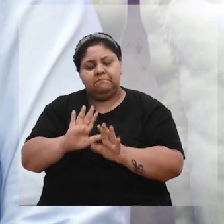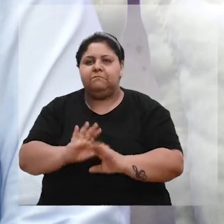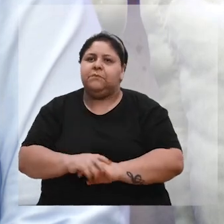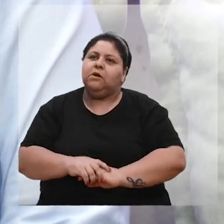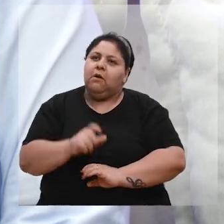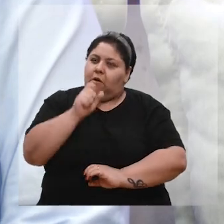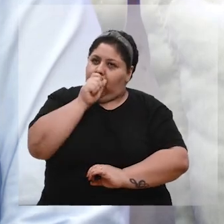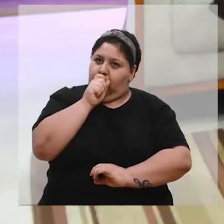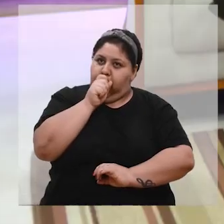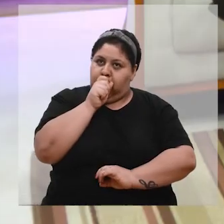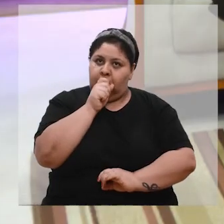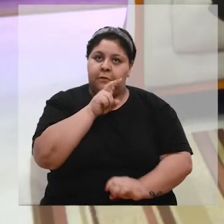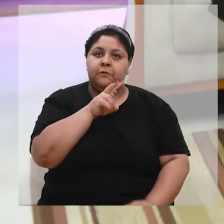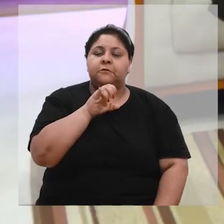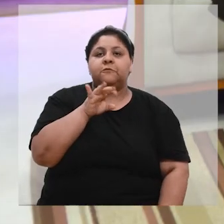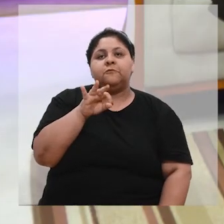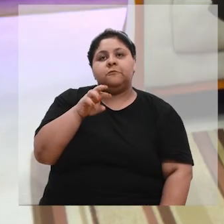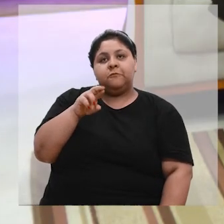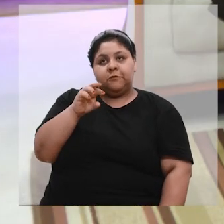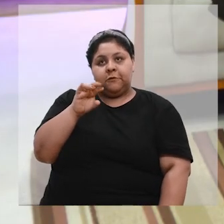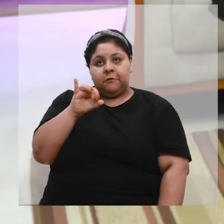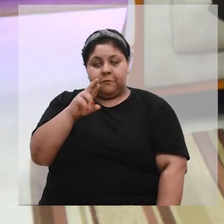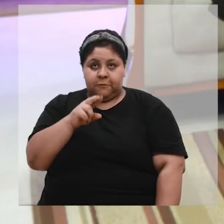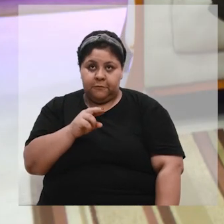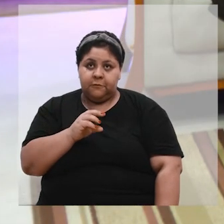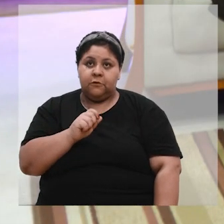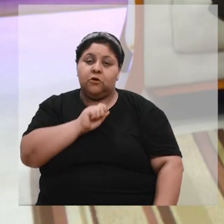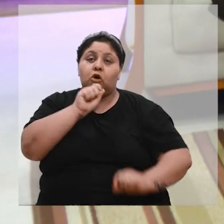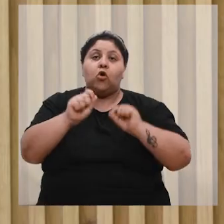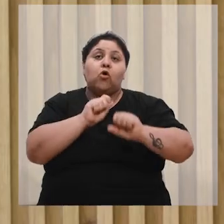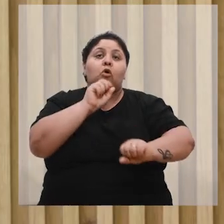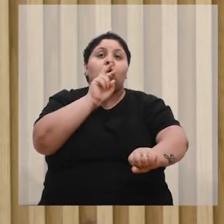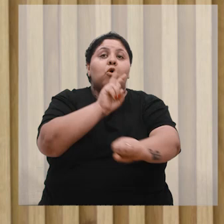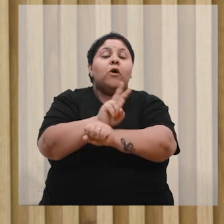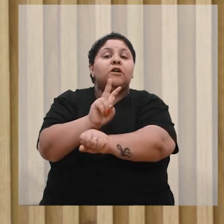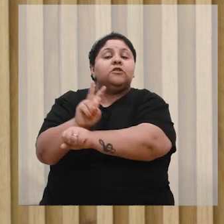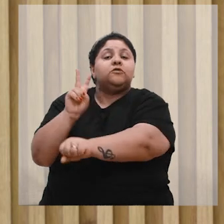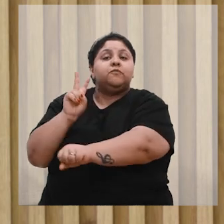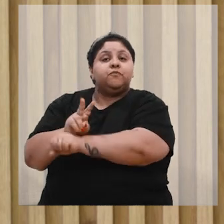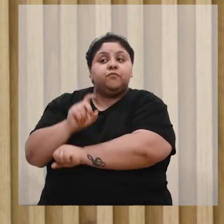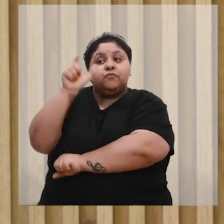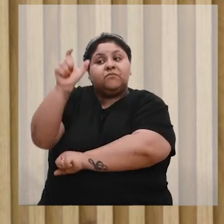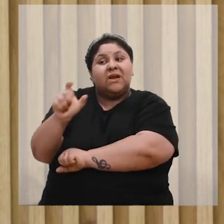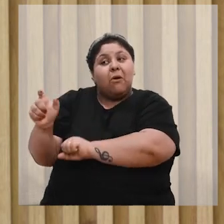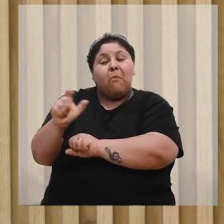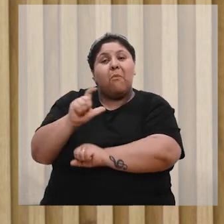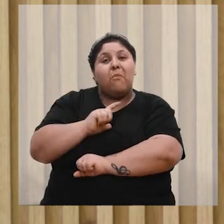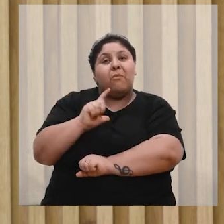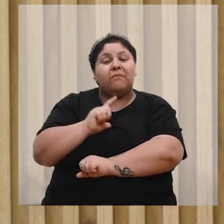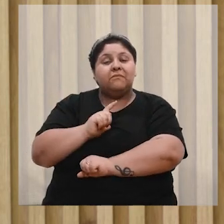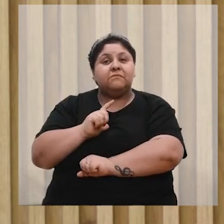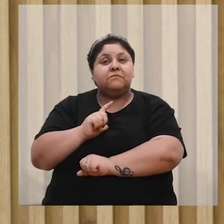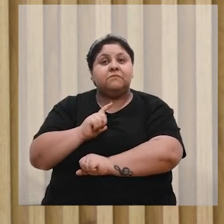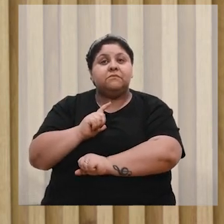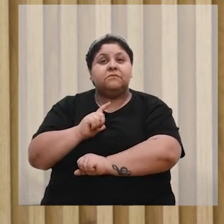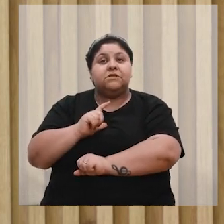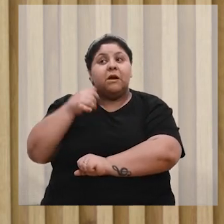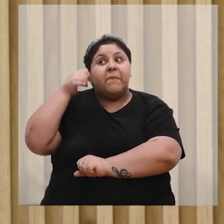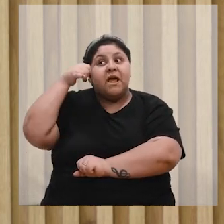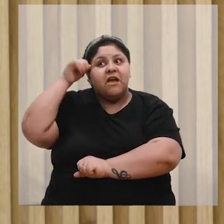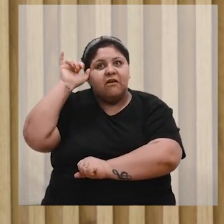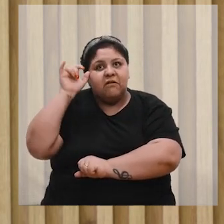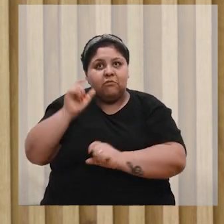aderirem. E Vitória, até Milena, Micaela, quais os cuidados que uma pessoa pode ter